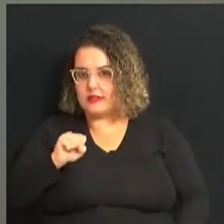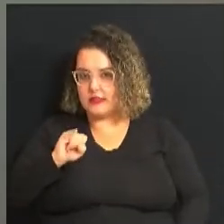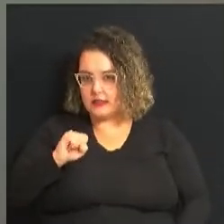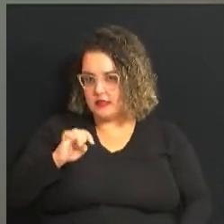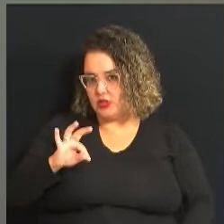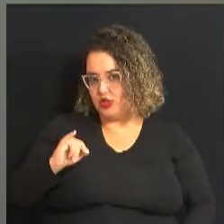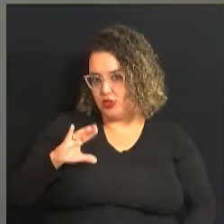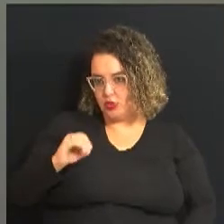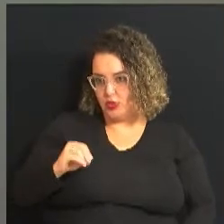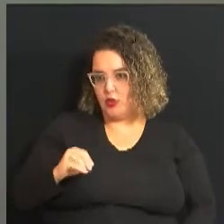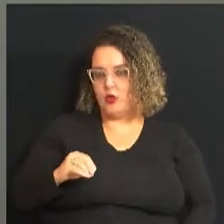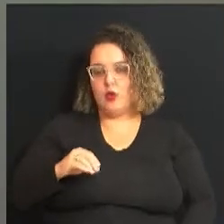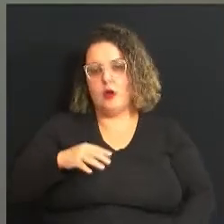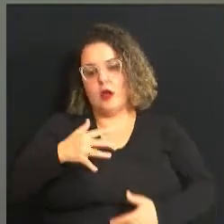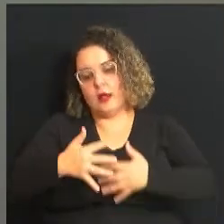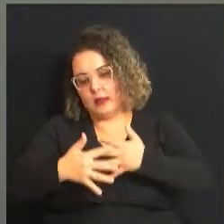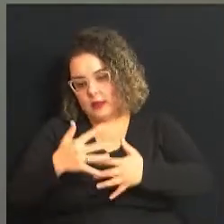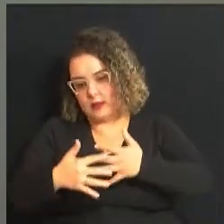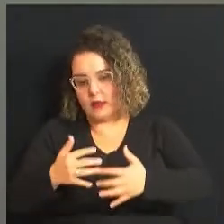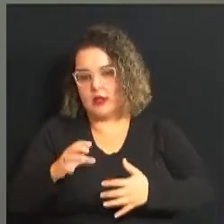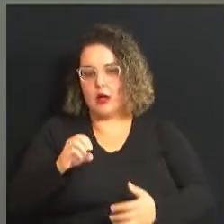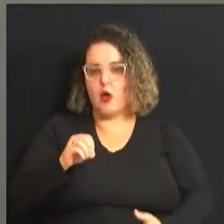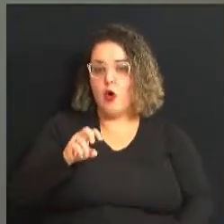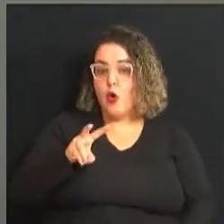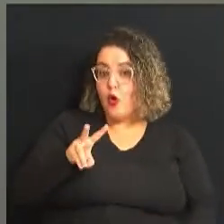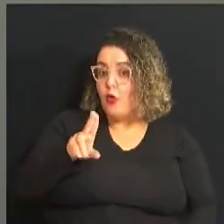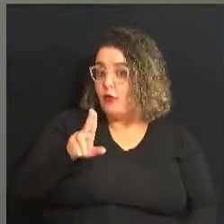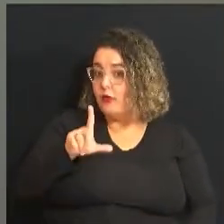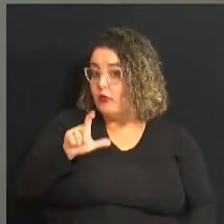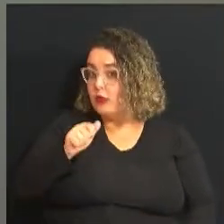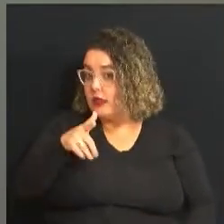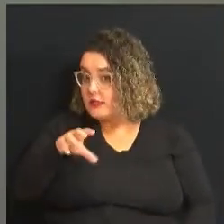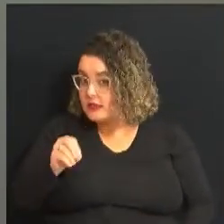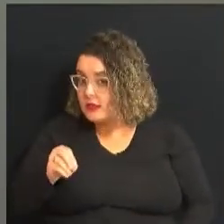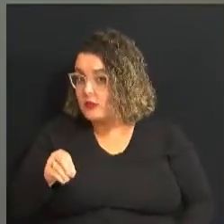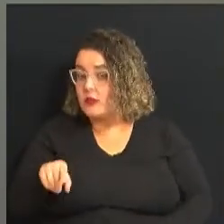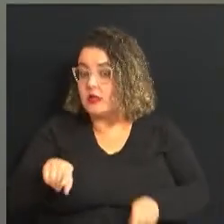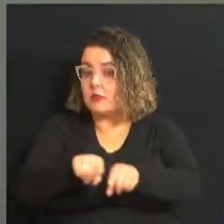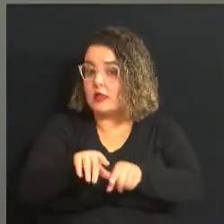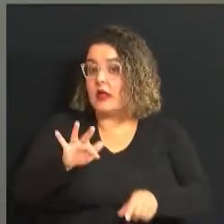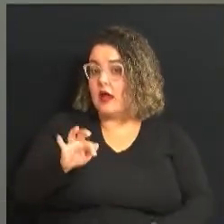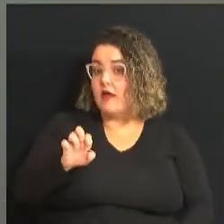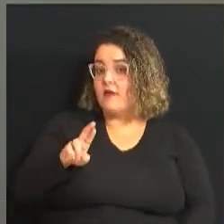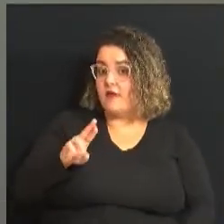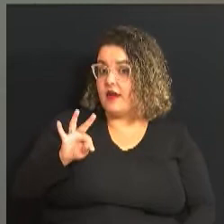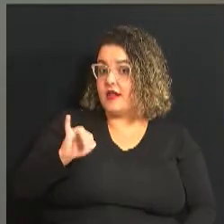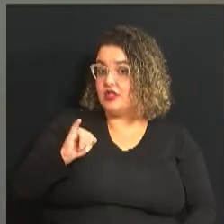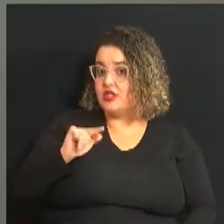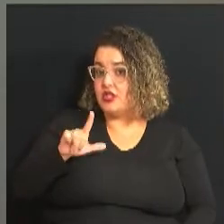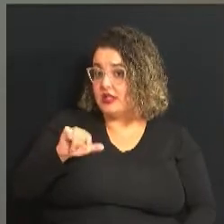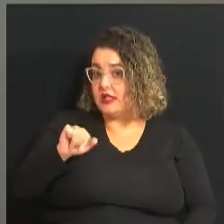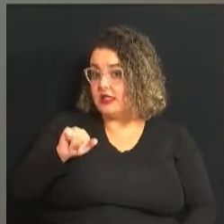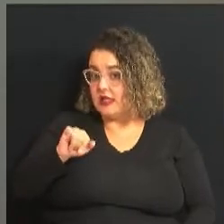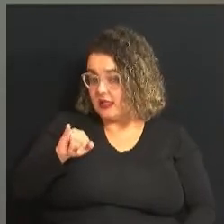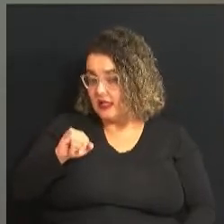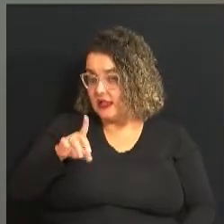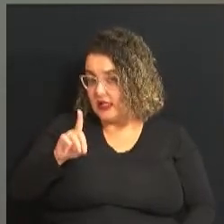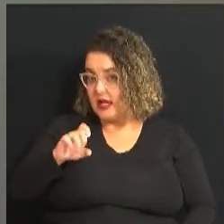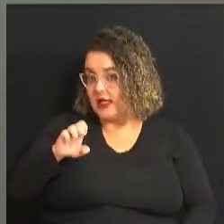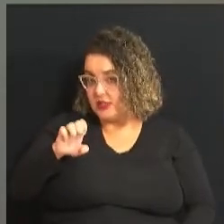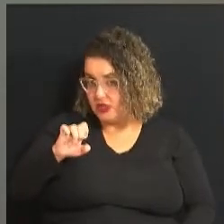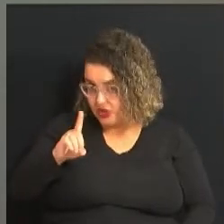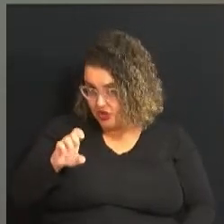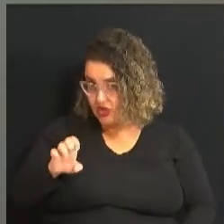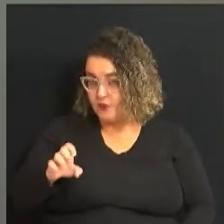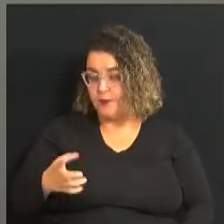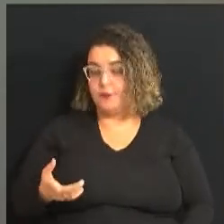ovulação, interfere na fertilidade, interfere, inclusive, na fertilização desse óvulo. Então,